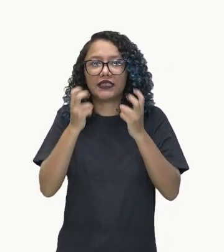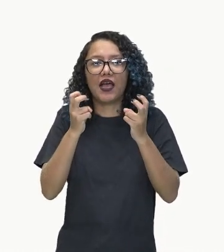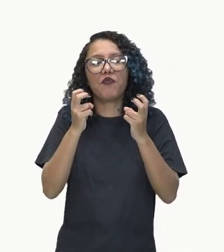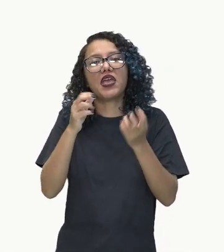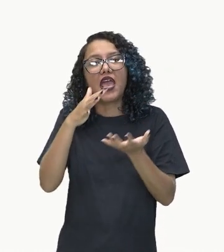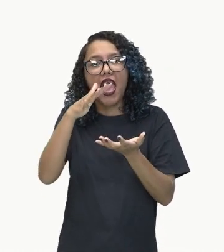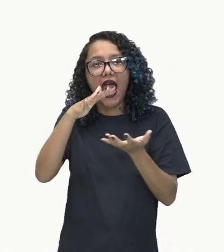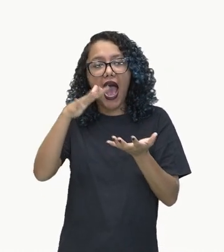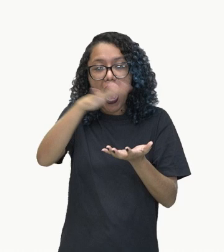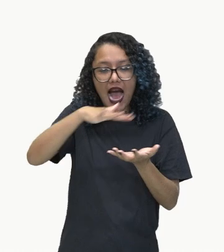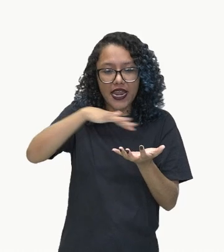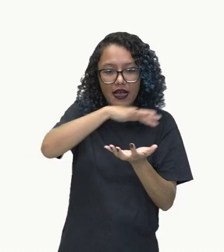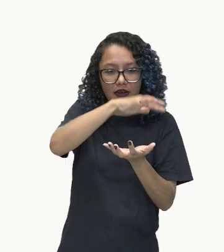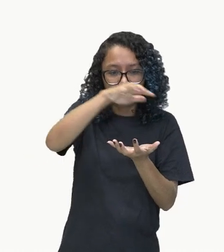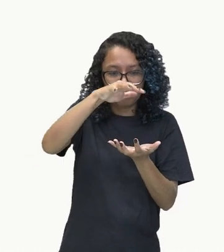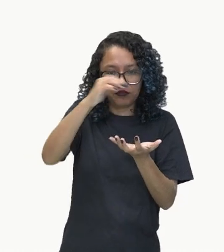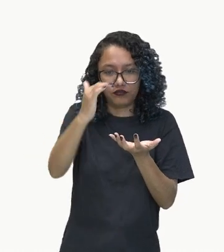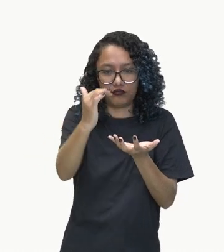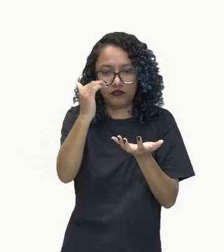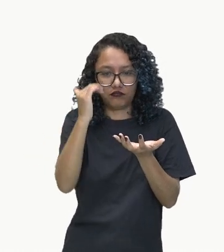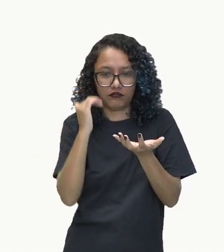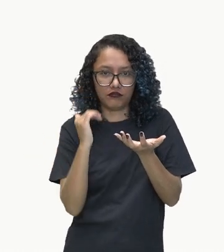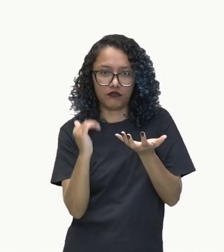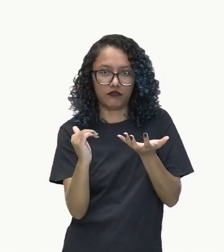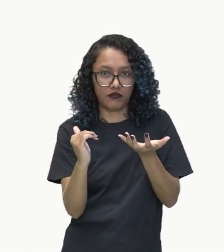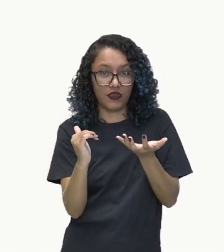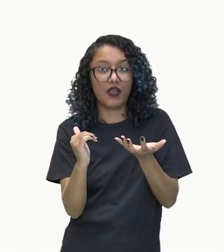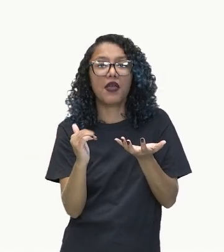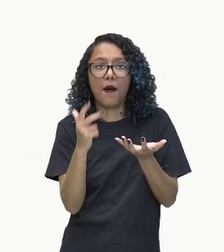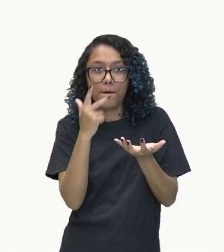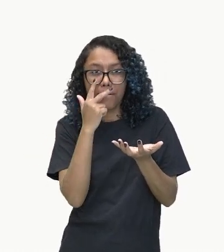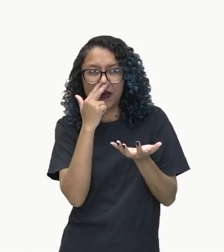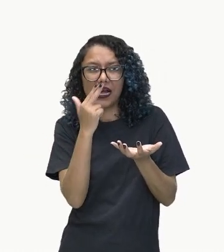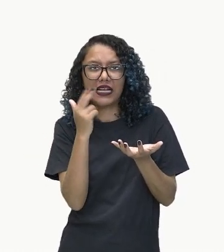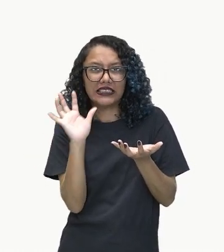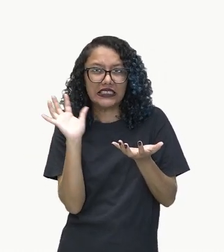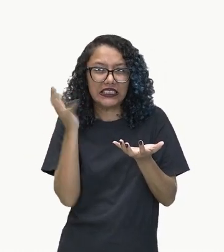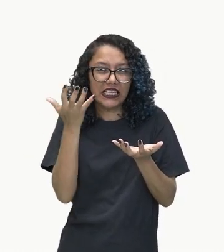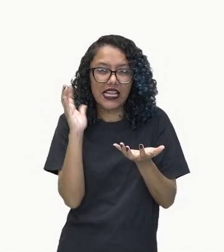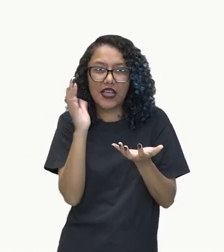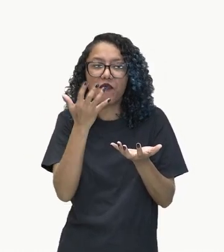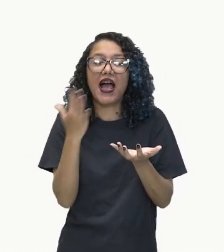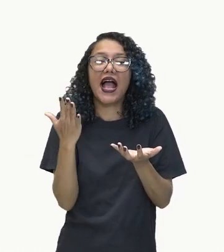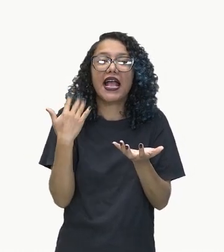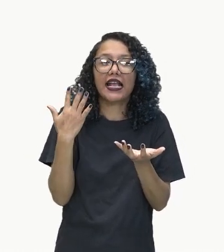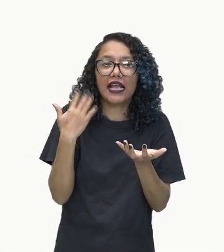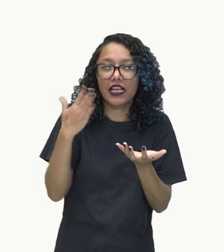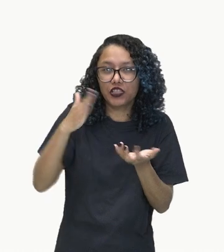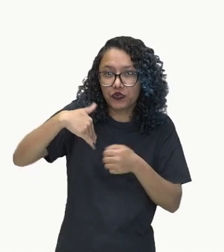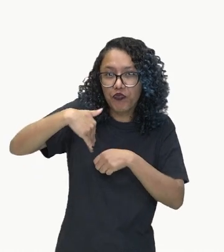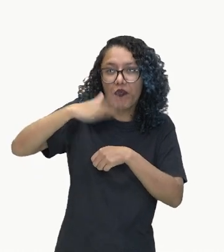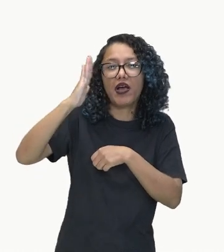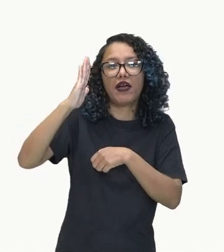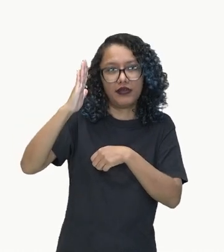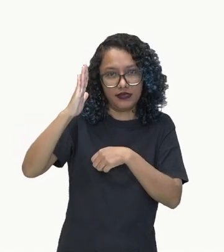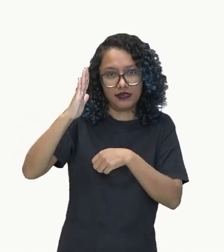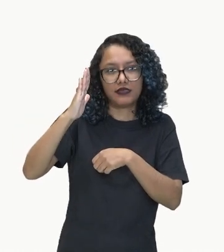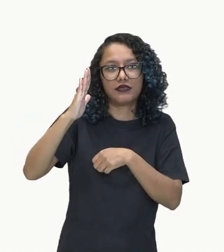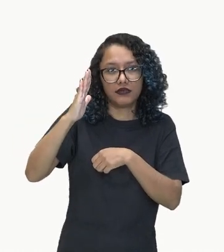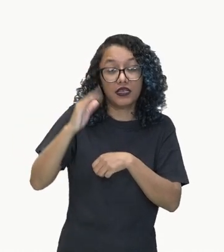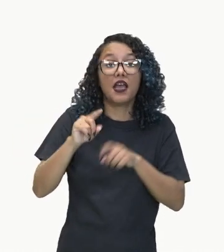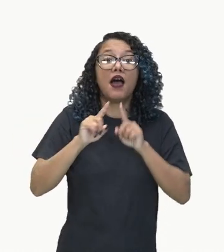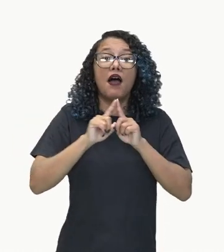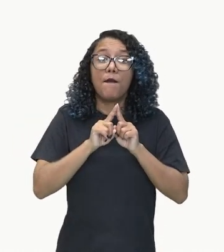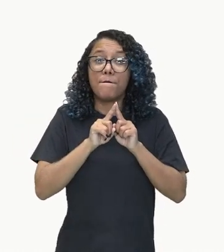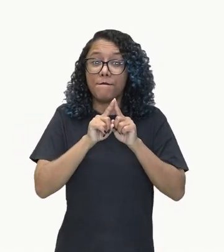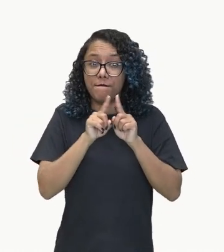ter um clima um pouco, né, mais quentinho, com temperaturas mais amenas. Mas ainda assim, o Canadá ele vai